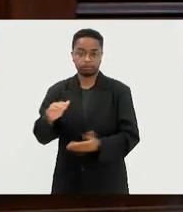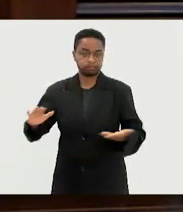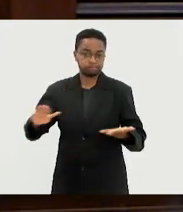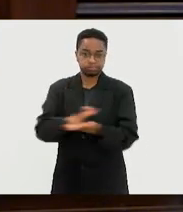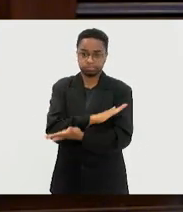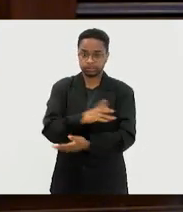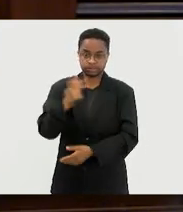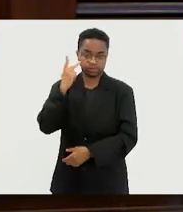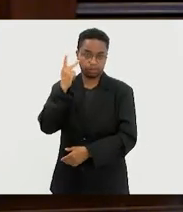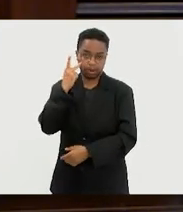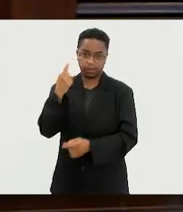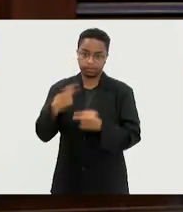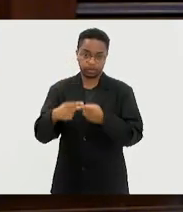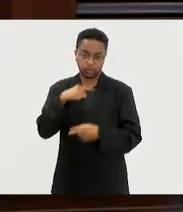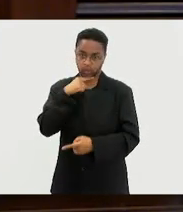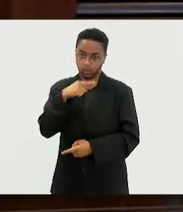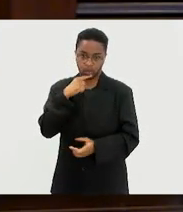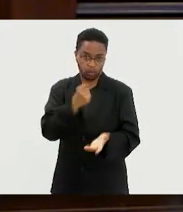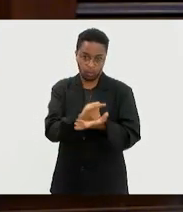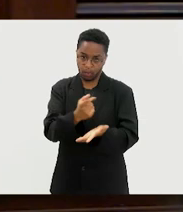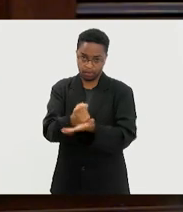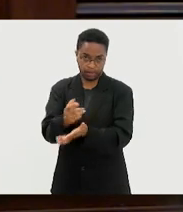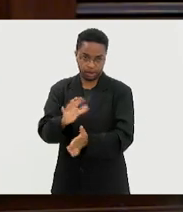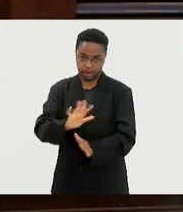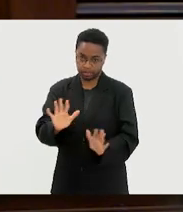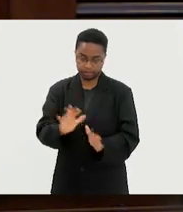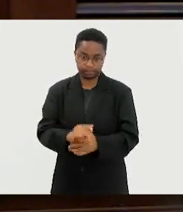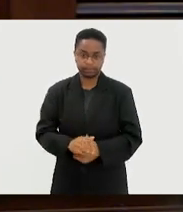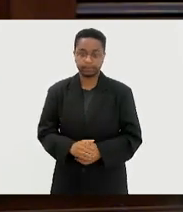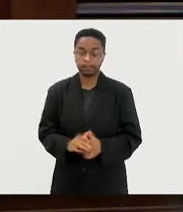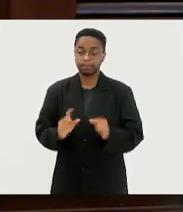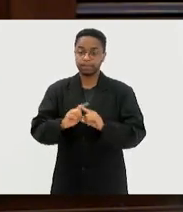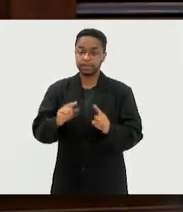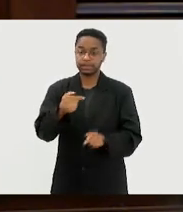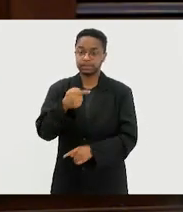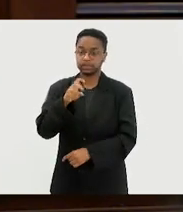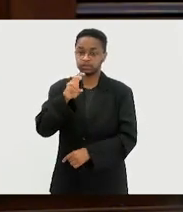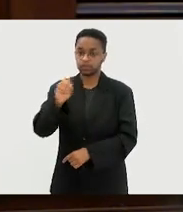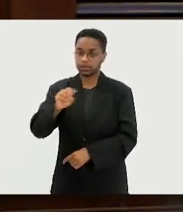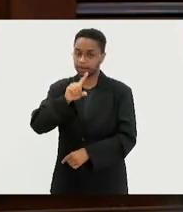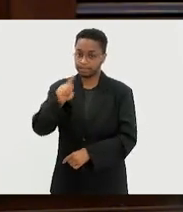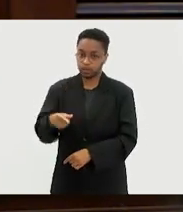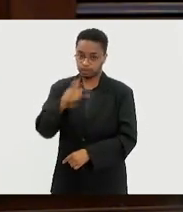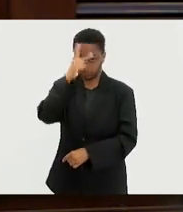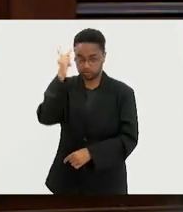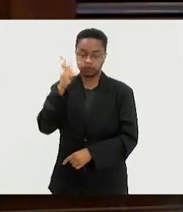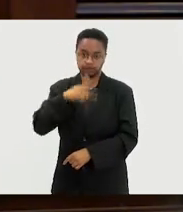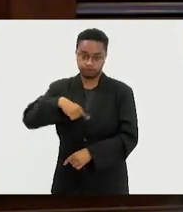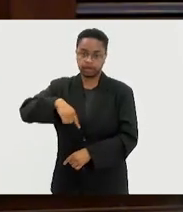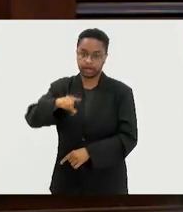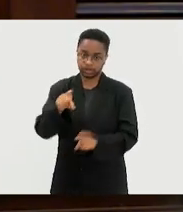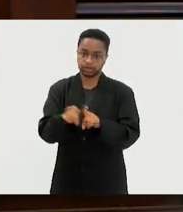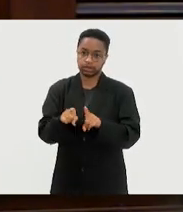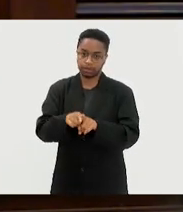não vai conseguir mortadela tão cedo. Mas 750 mil pessoas estarão lá também